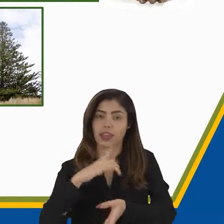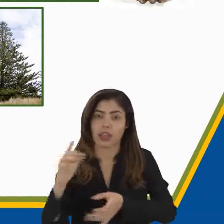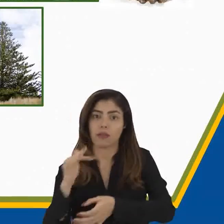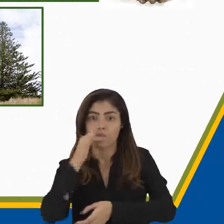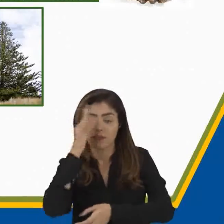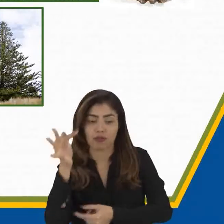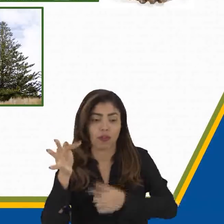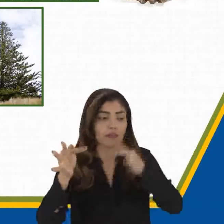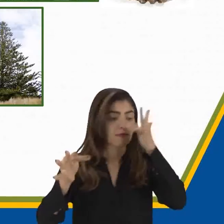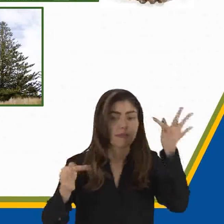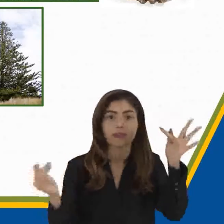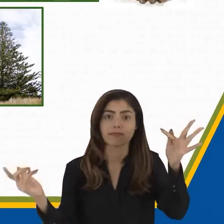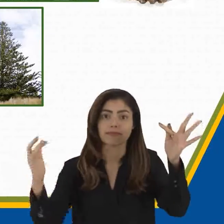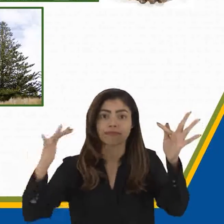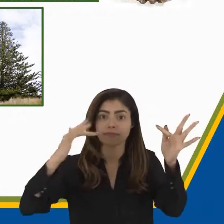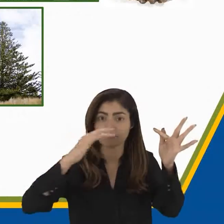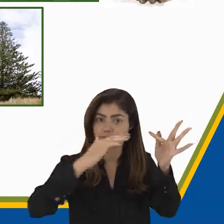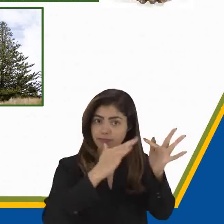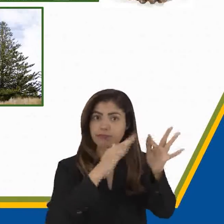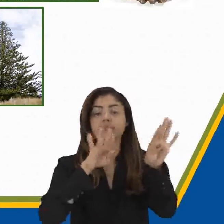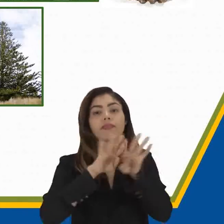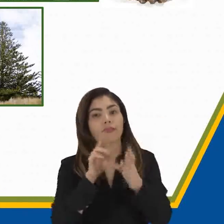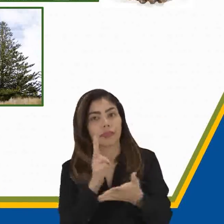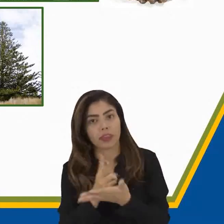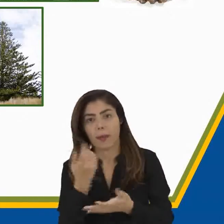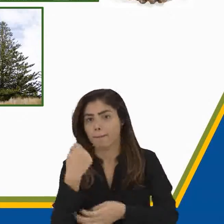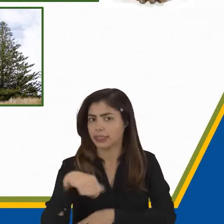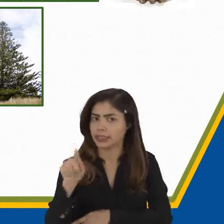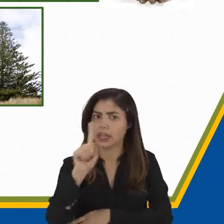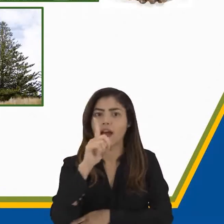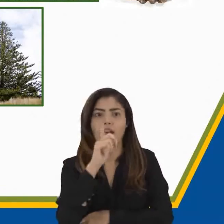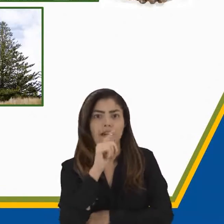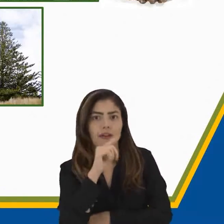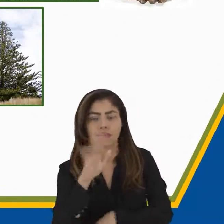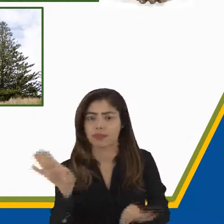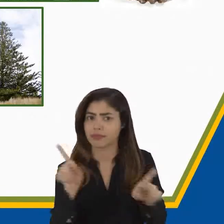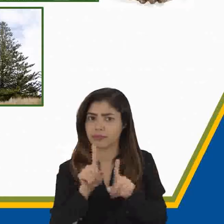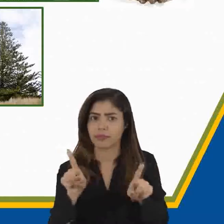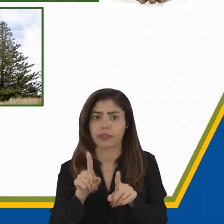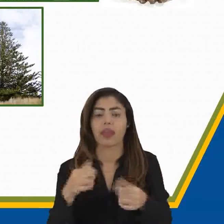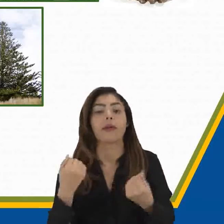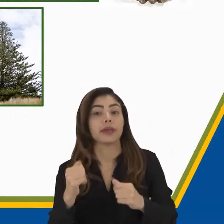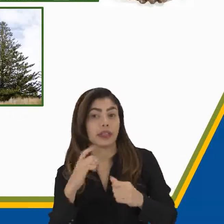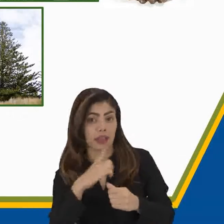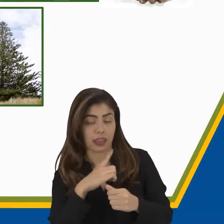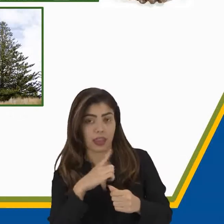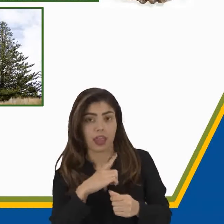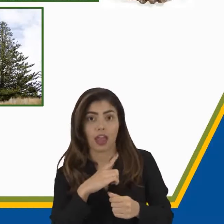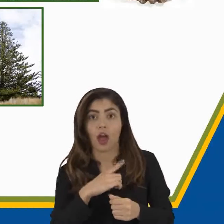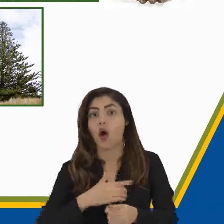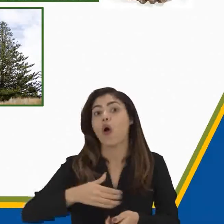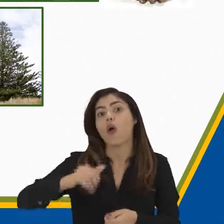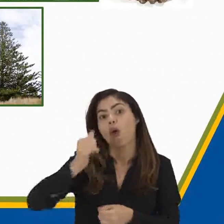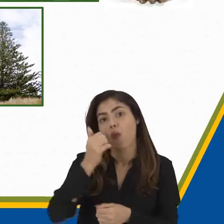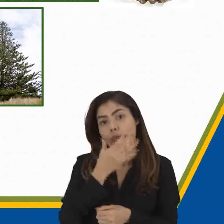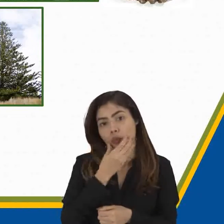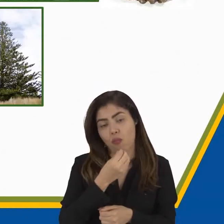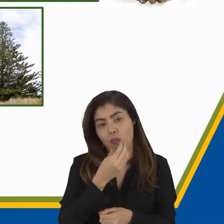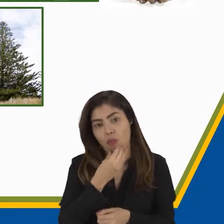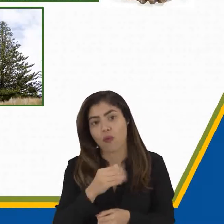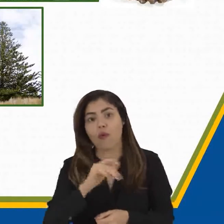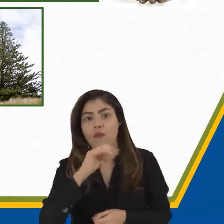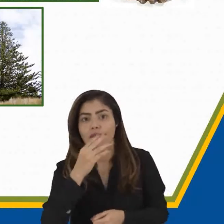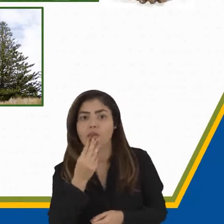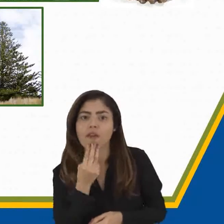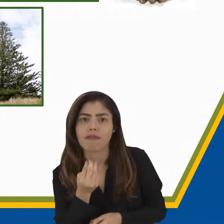planta para outra, aí no caso. Não necessitam da água para que ocorra a fecundação, já foi dito. O gameta masculino não é flagelado,